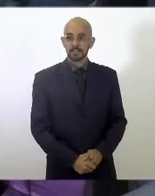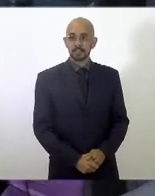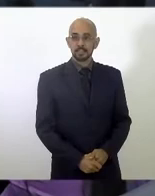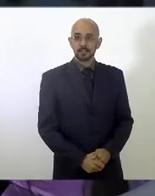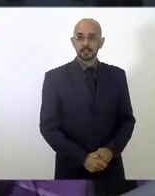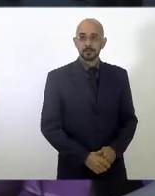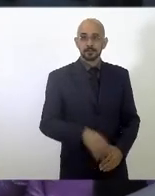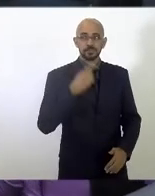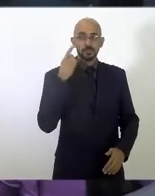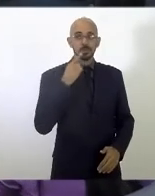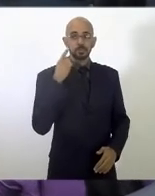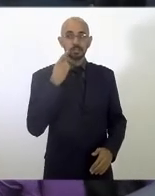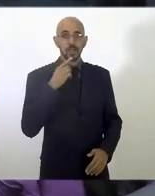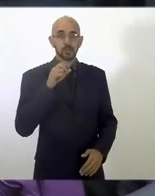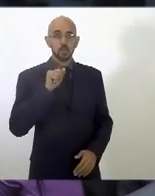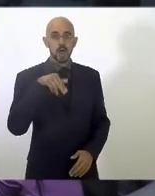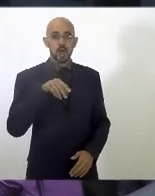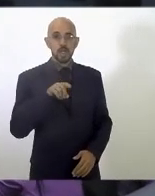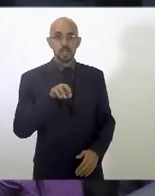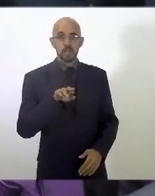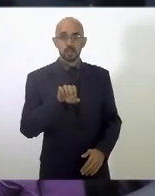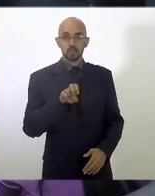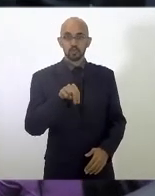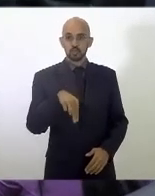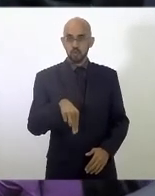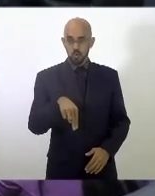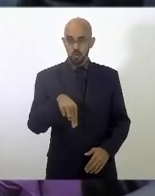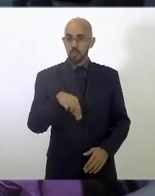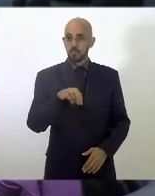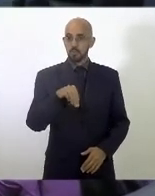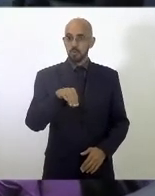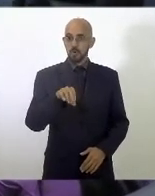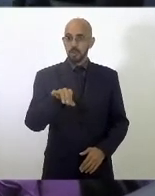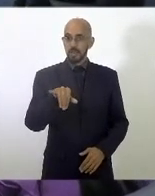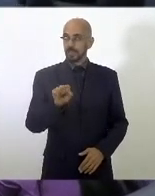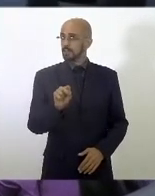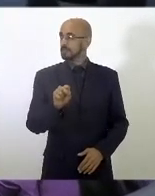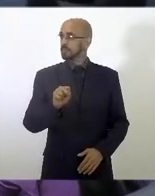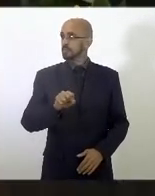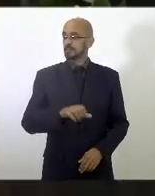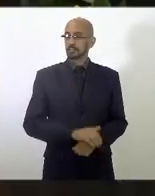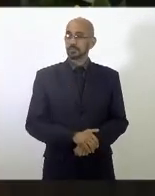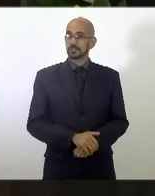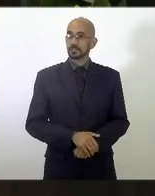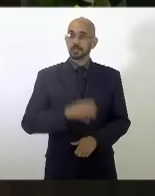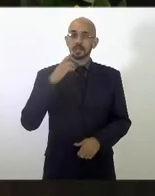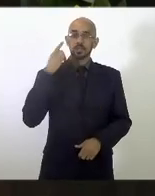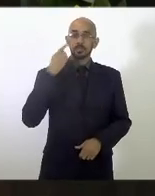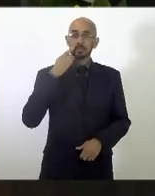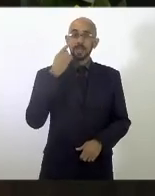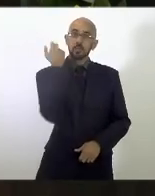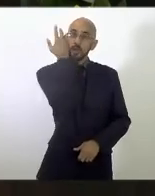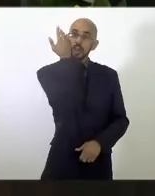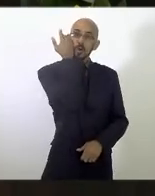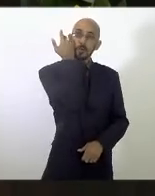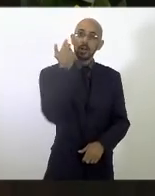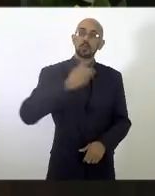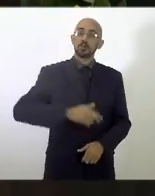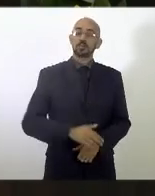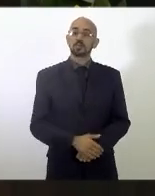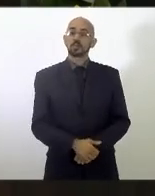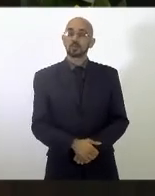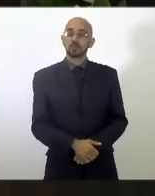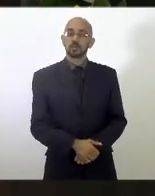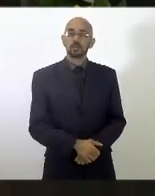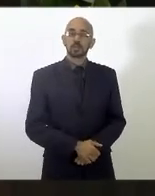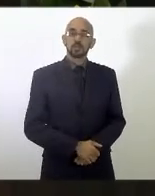Deputado Anderson Moraes. Deputado Anderson Moraes. Deputado Eliomar Coelho.